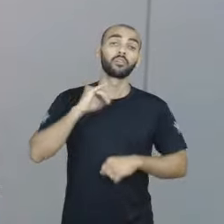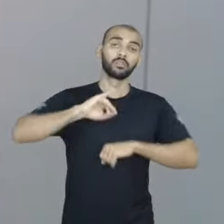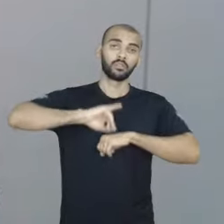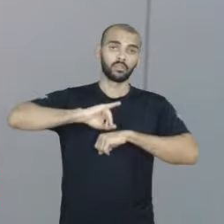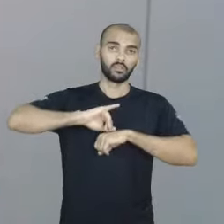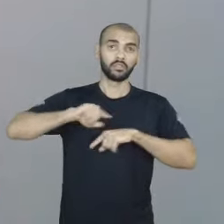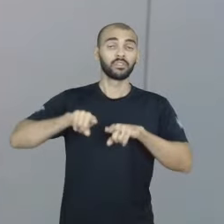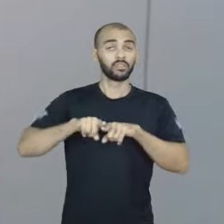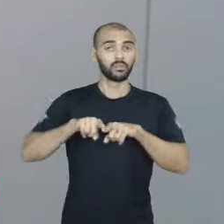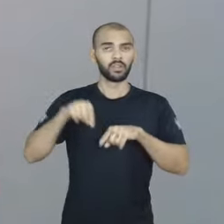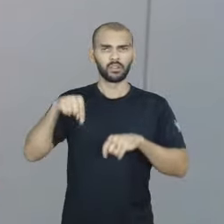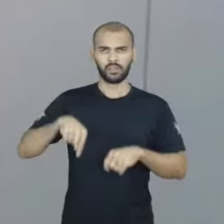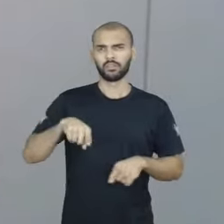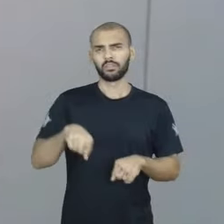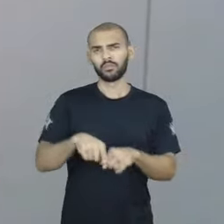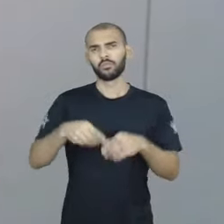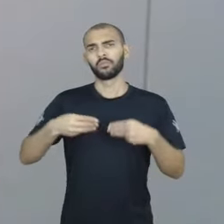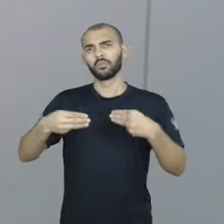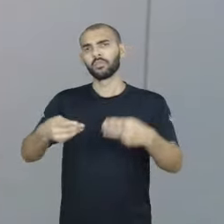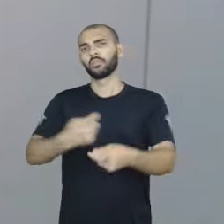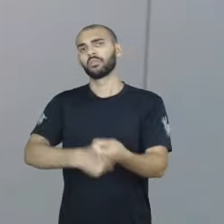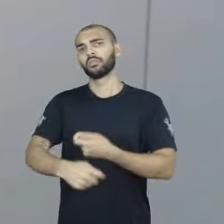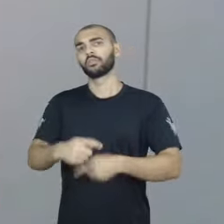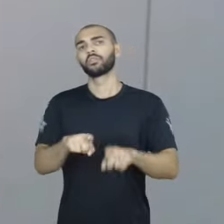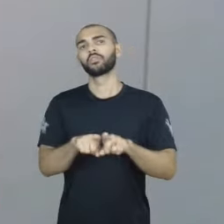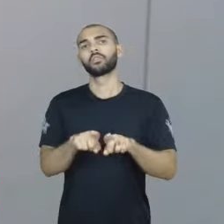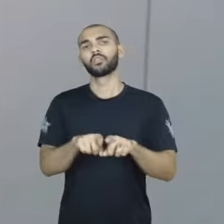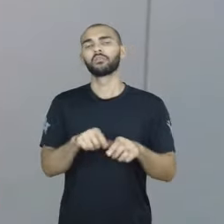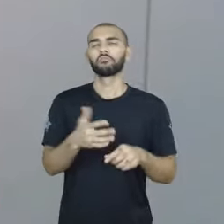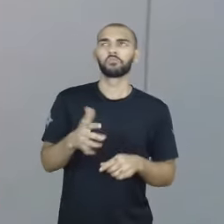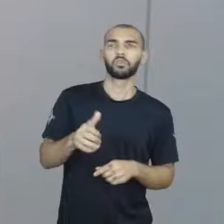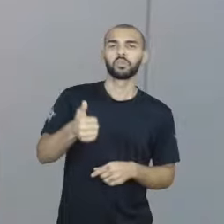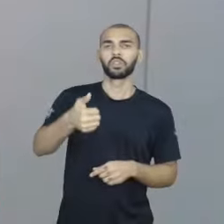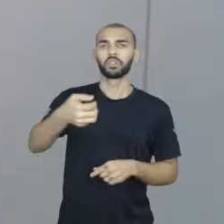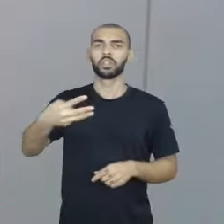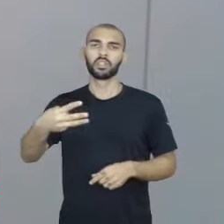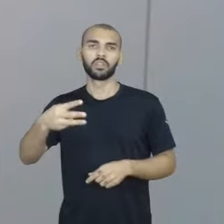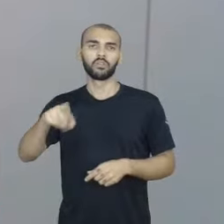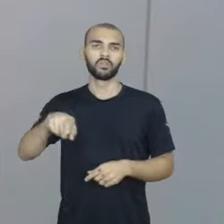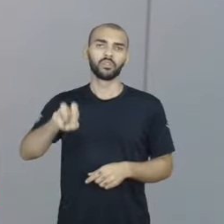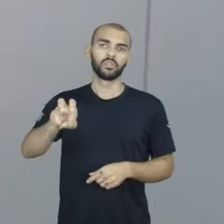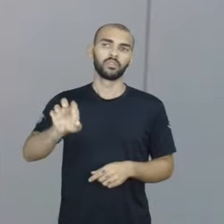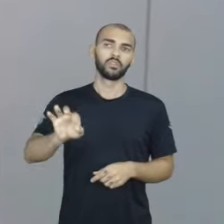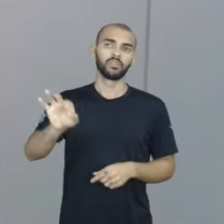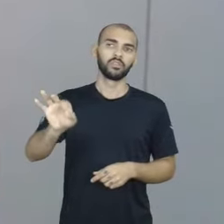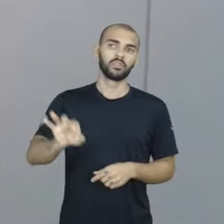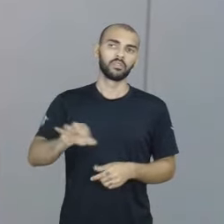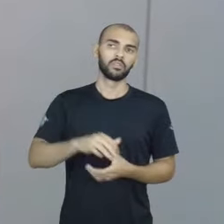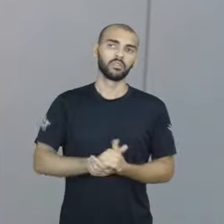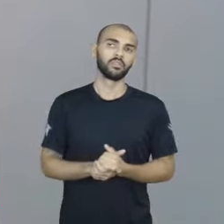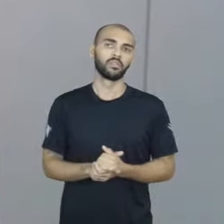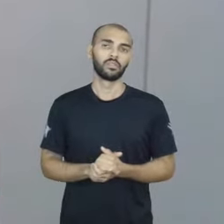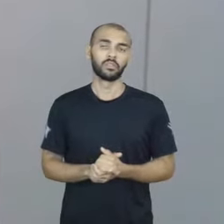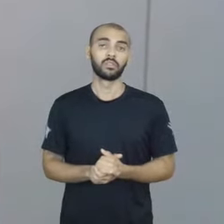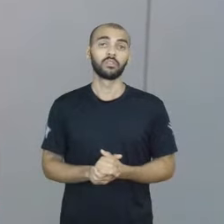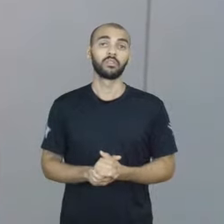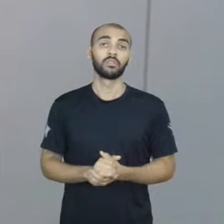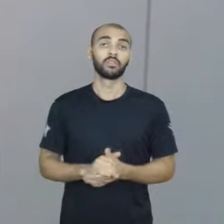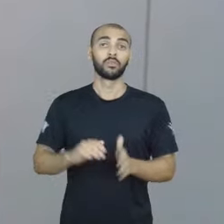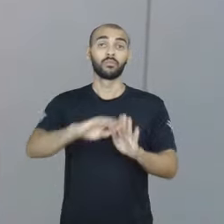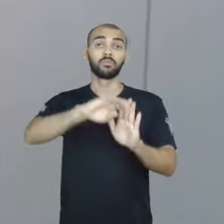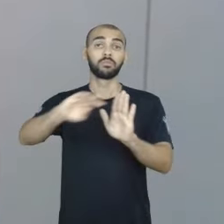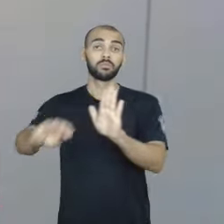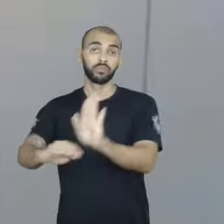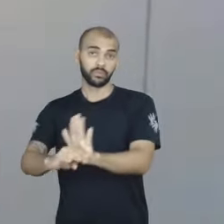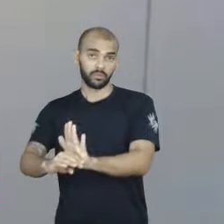e nós aqui na Fazenda também temos uma estimativa próxima de 3,5%, que é uma inflação inferior à do ano